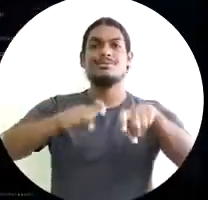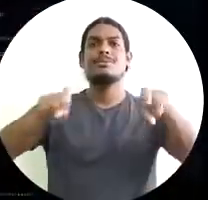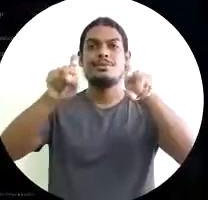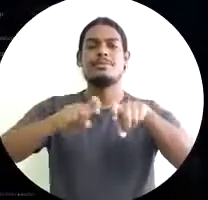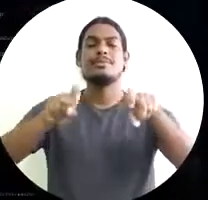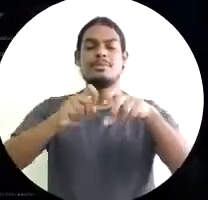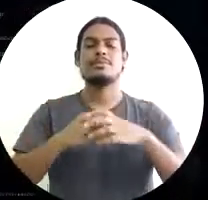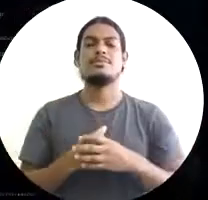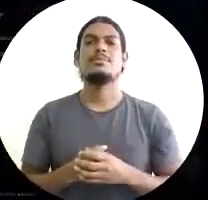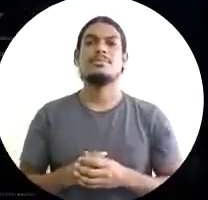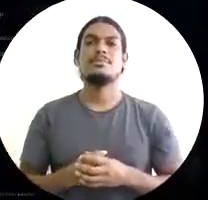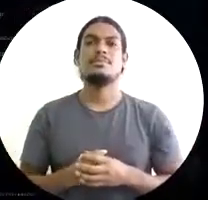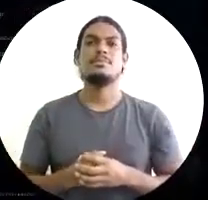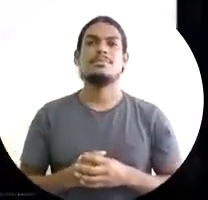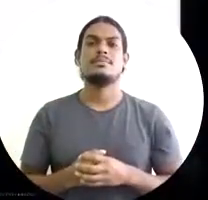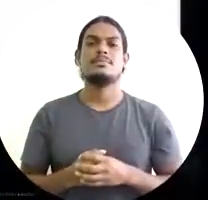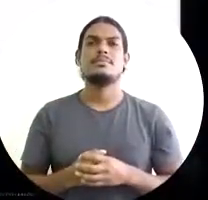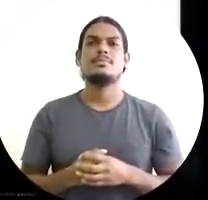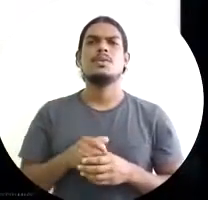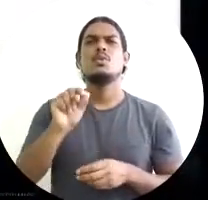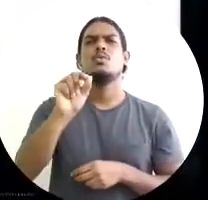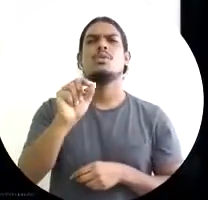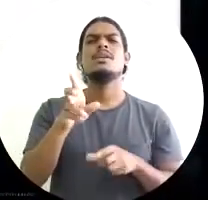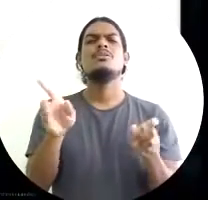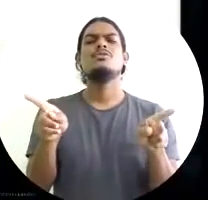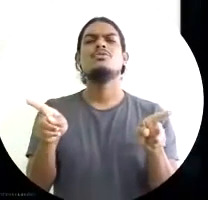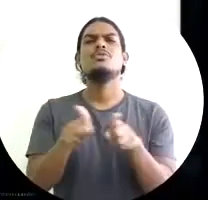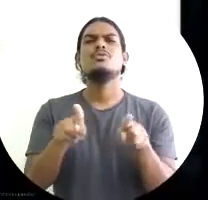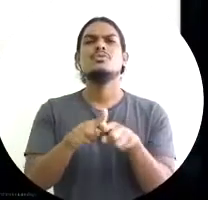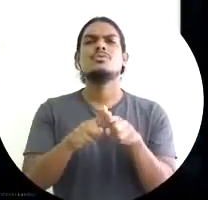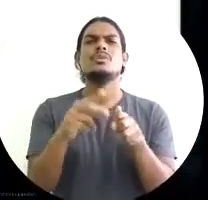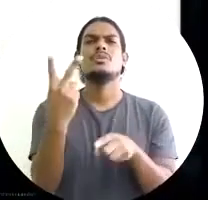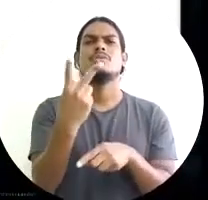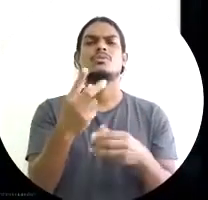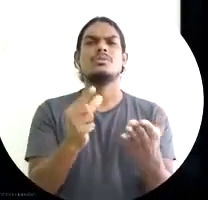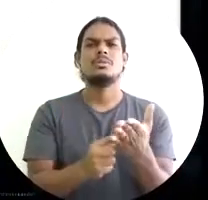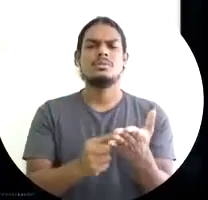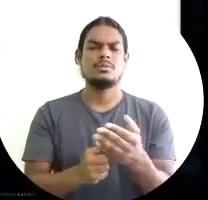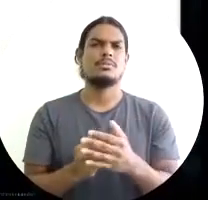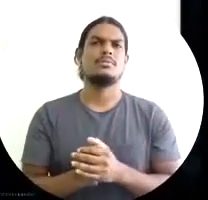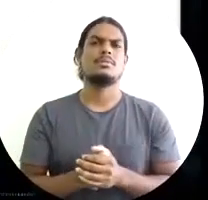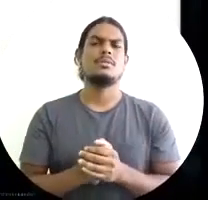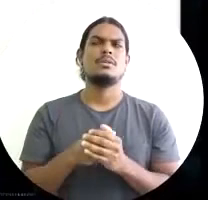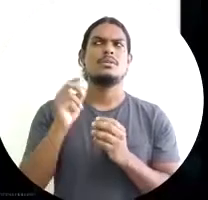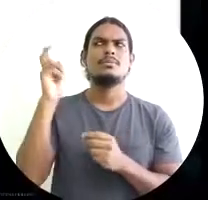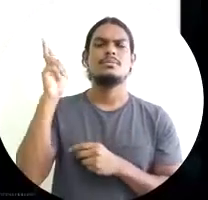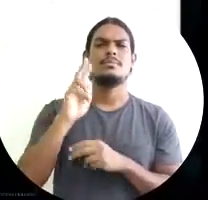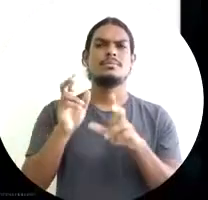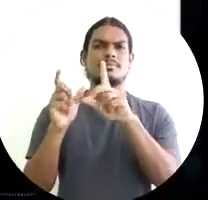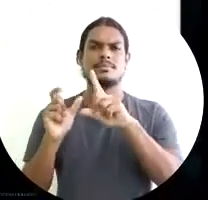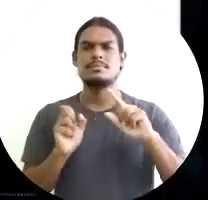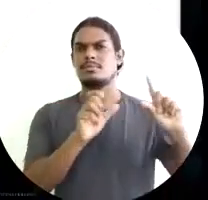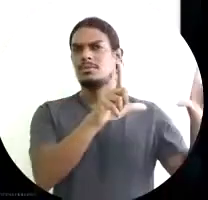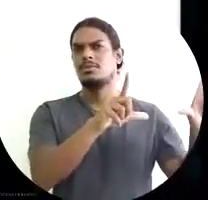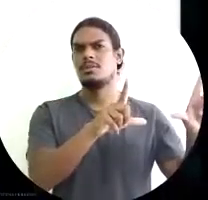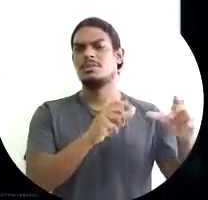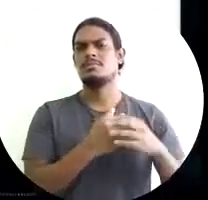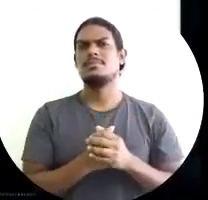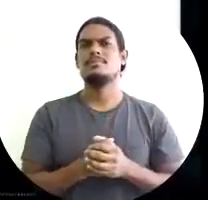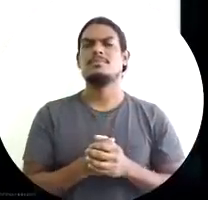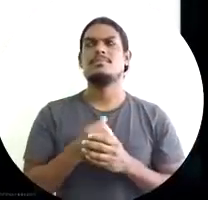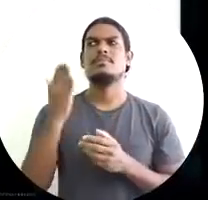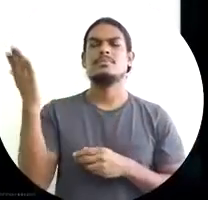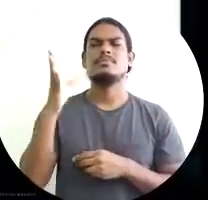fica em outro. E o que une um arquivo a outro? Observe no slide. Ele tem essa tag que